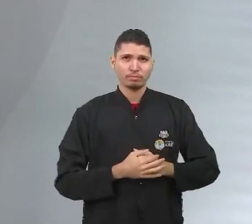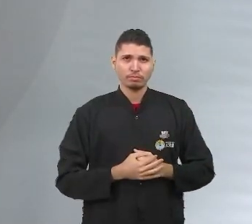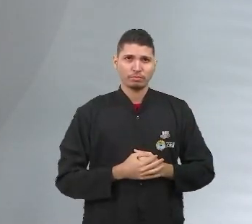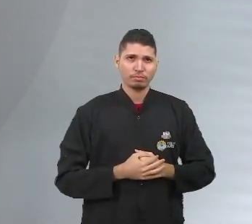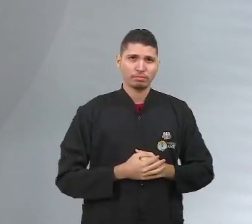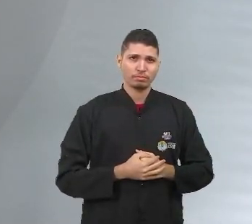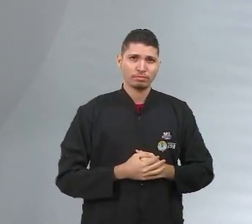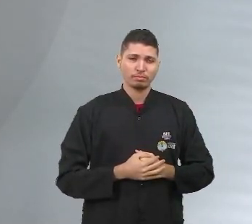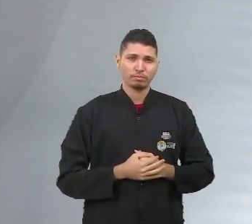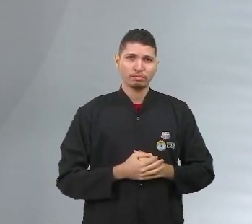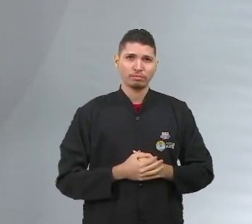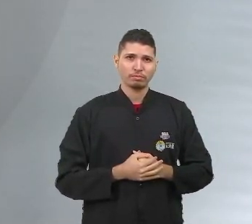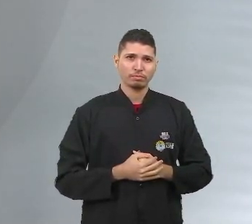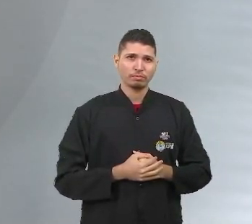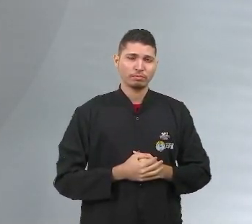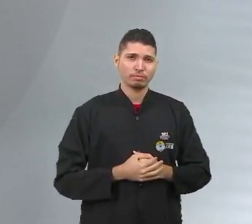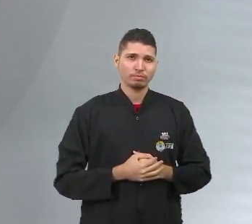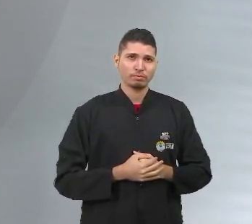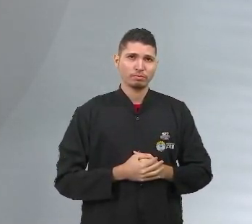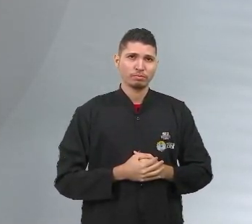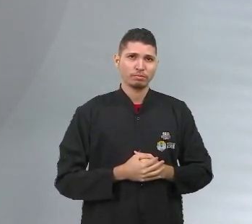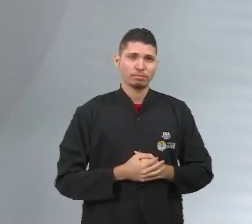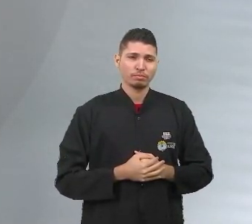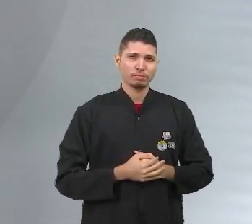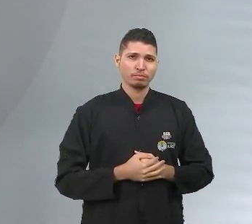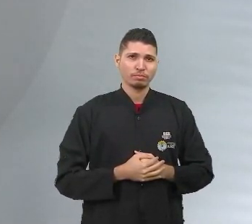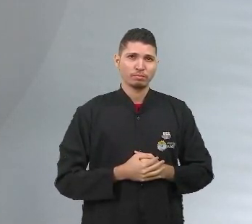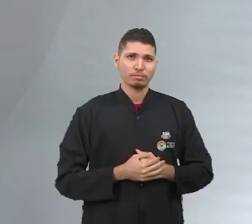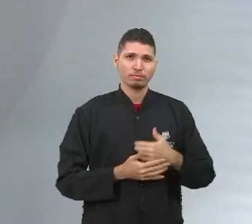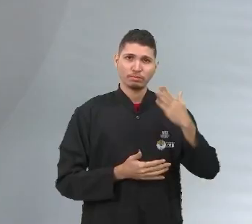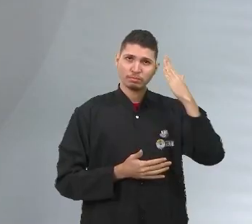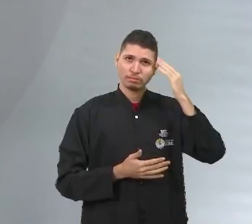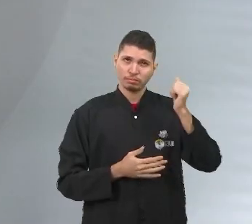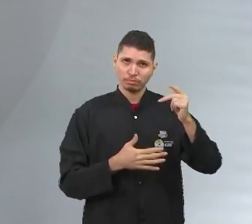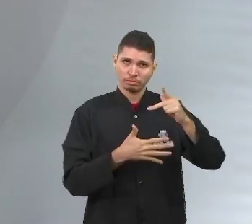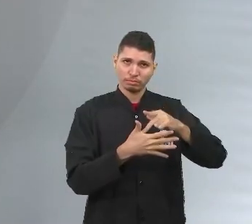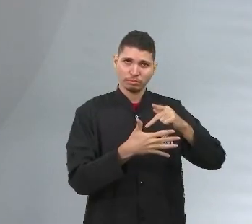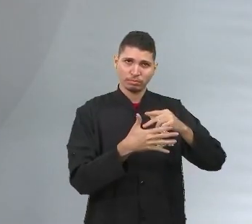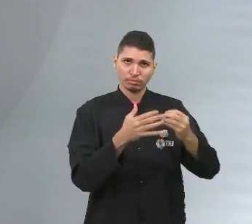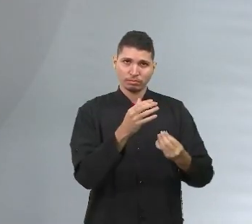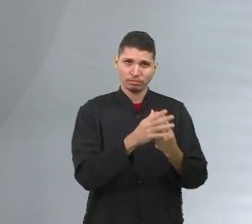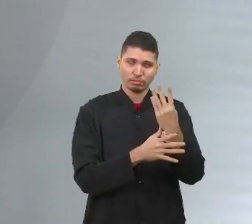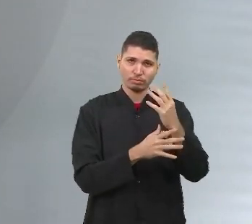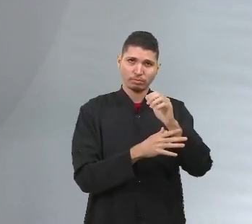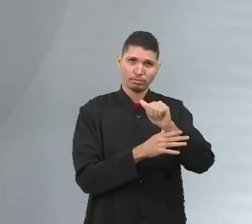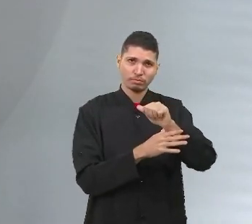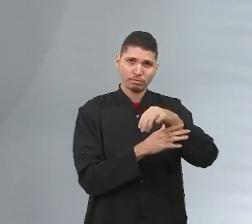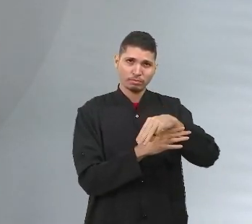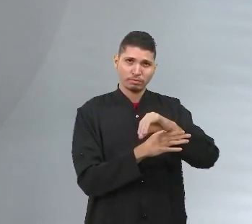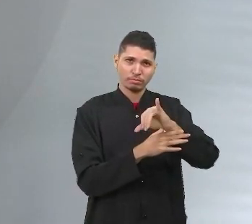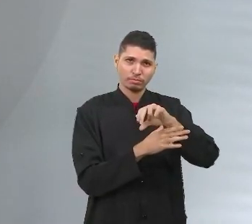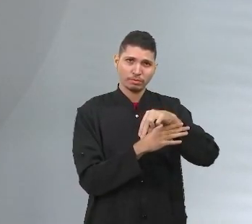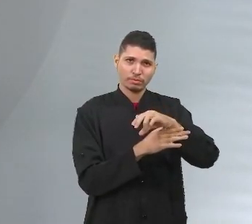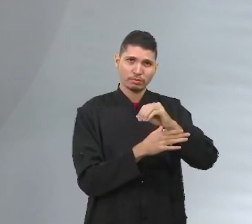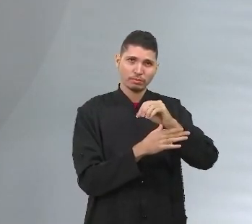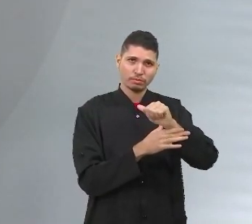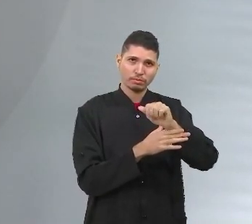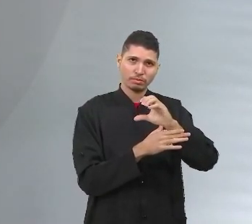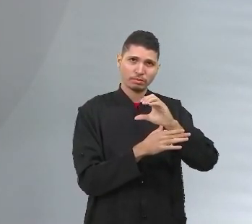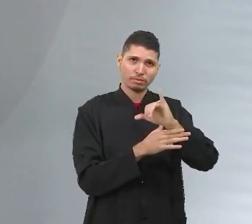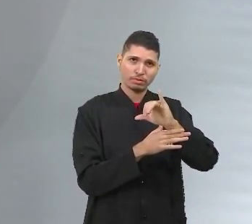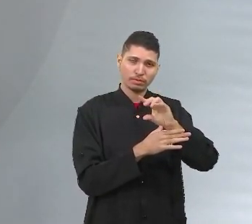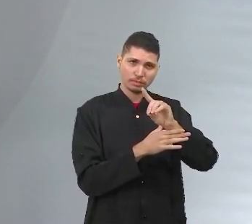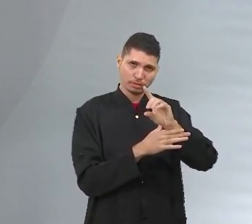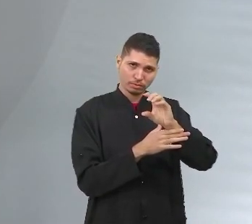também temos, e sabemos que as proteínas são formadas por aminoácidos, só que nem todos os aminoácidos nós